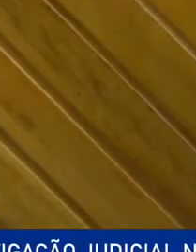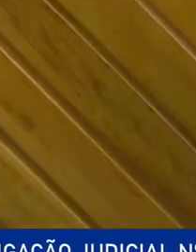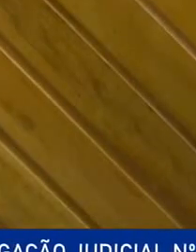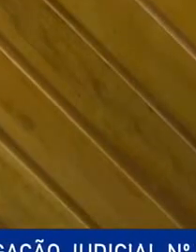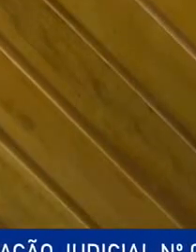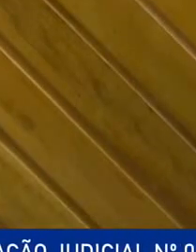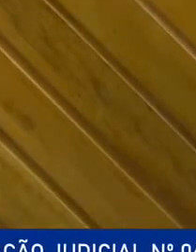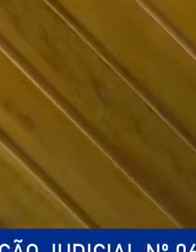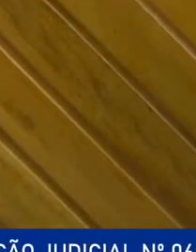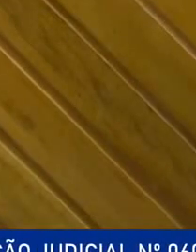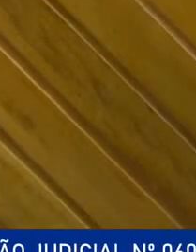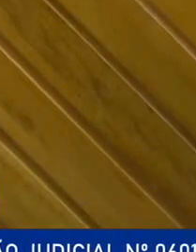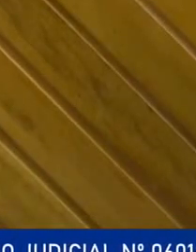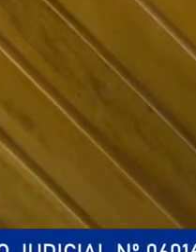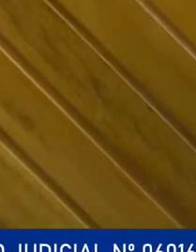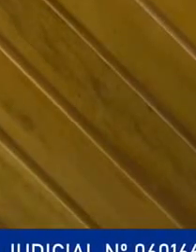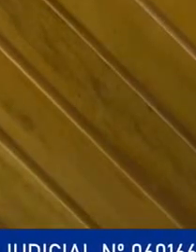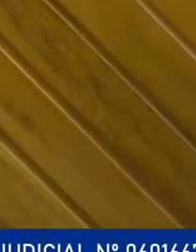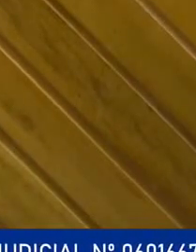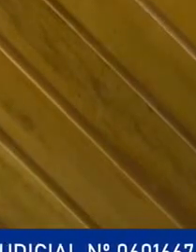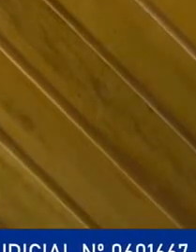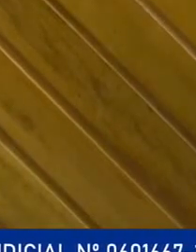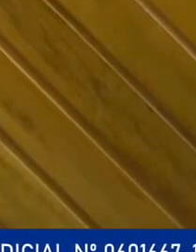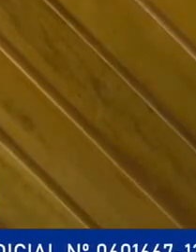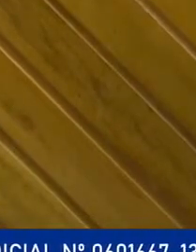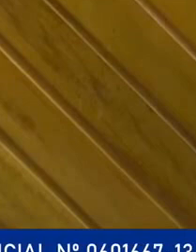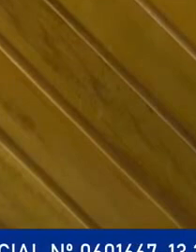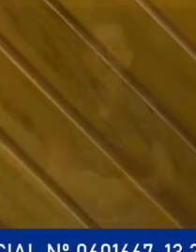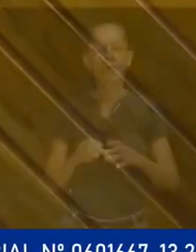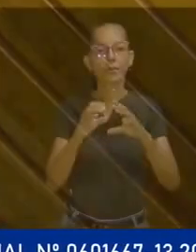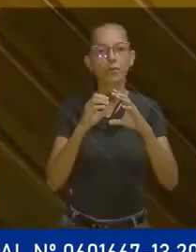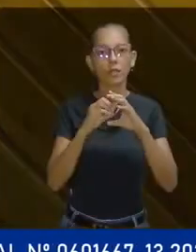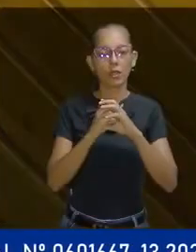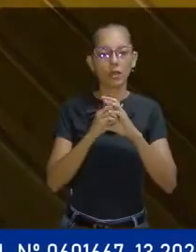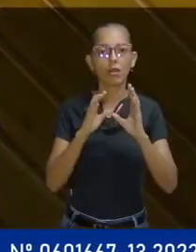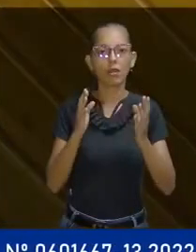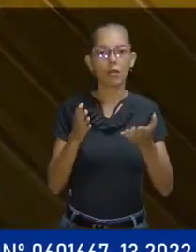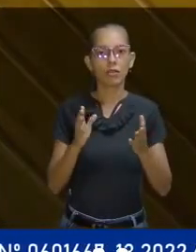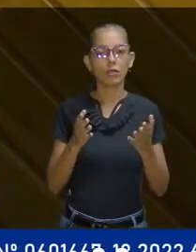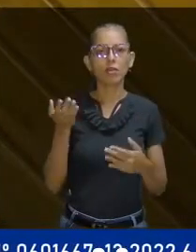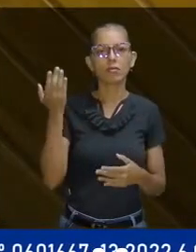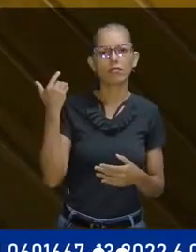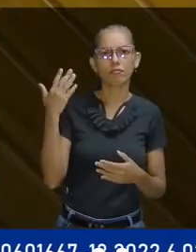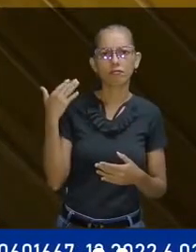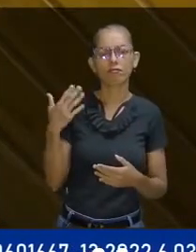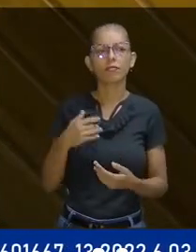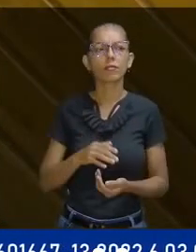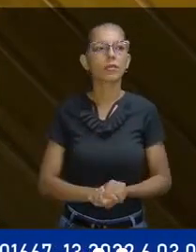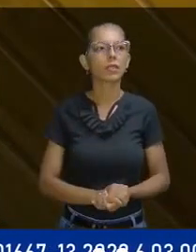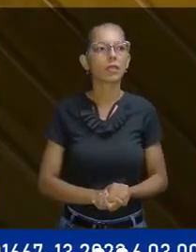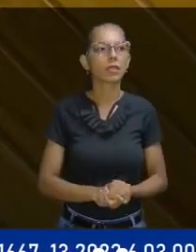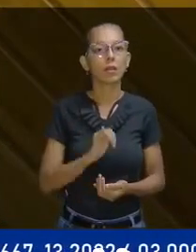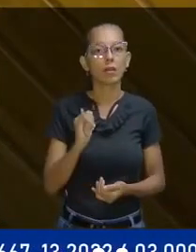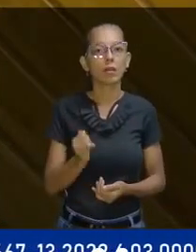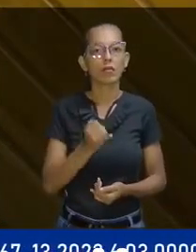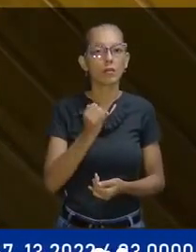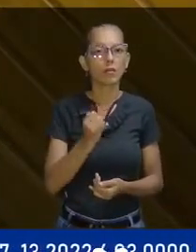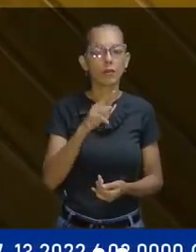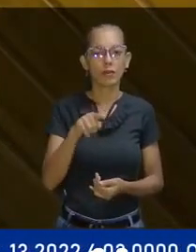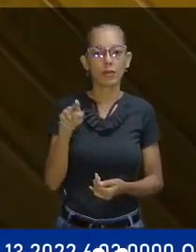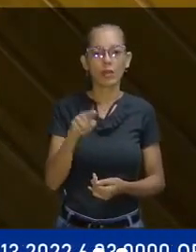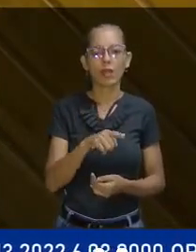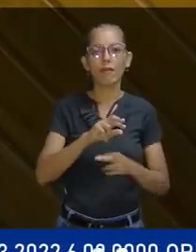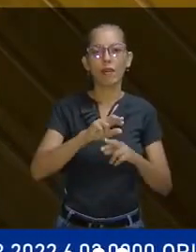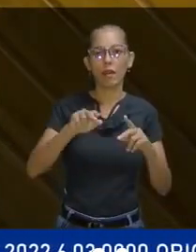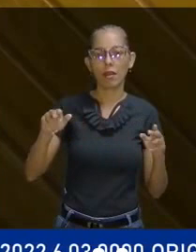TRE já teve a oportunidade de invalidar em diversos processos, e aqui eu faço questão de citar apenas um deles, o